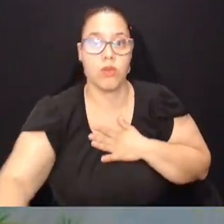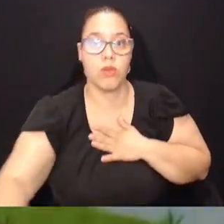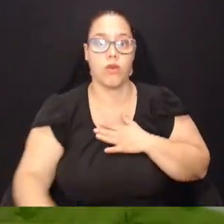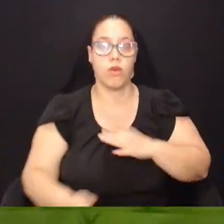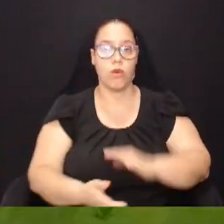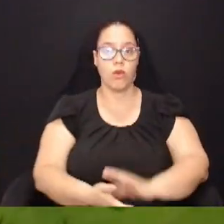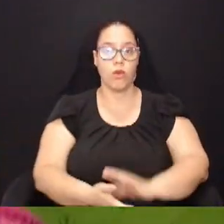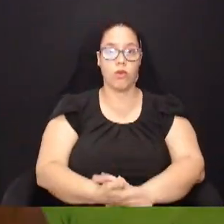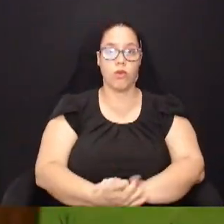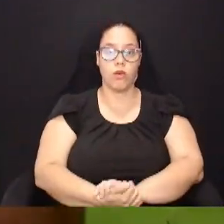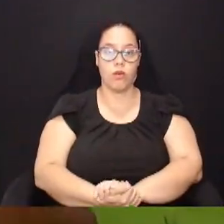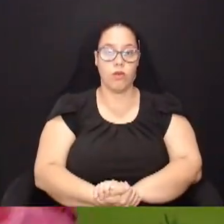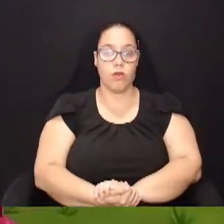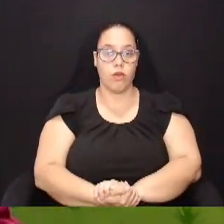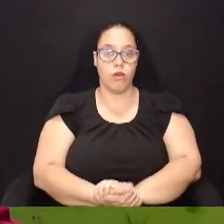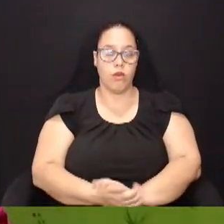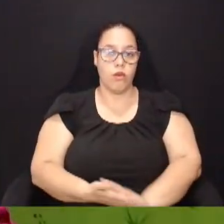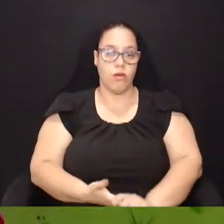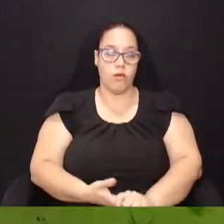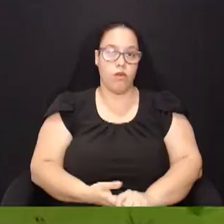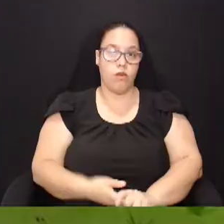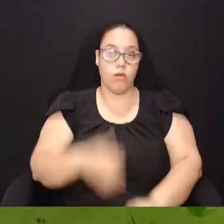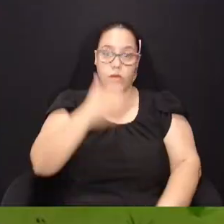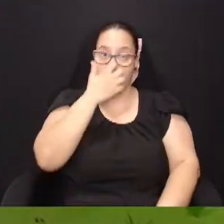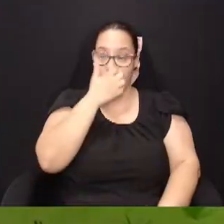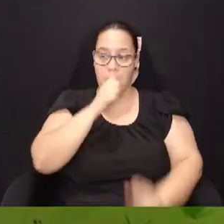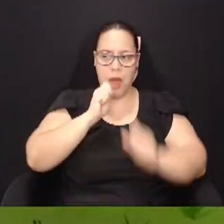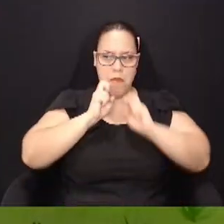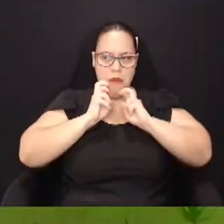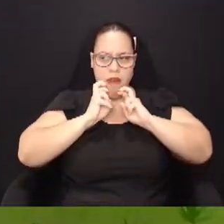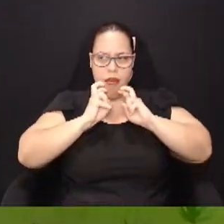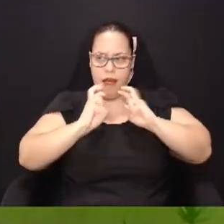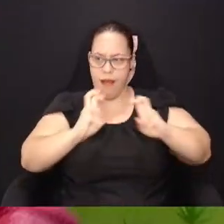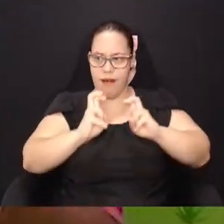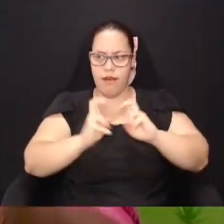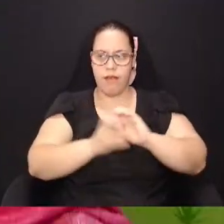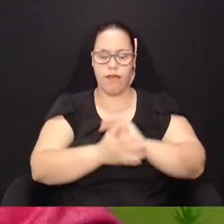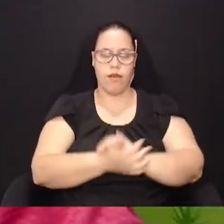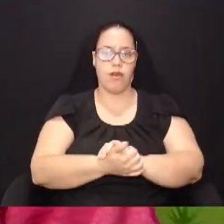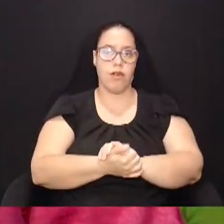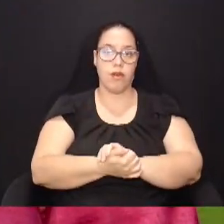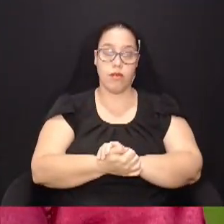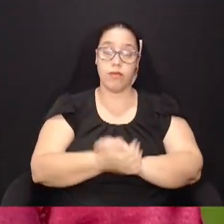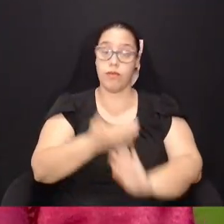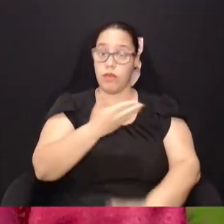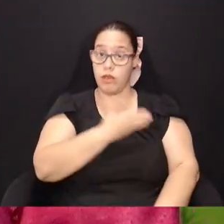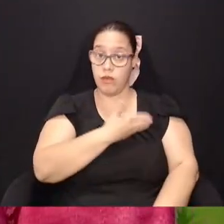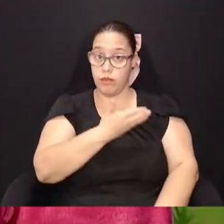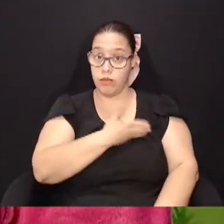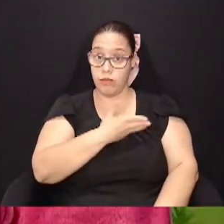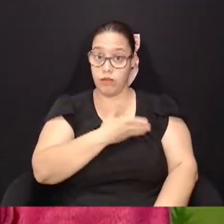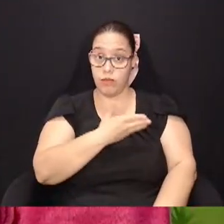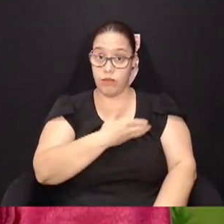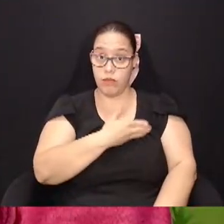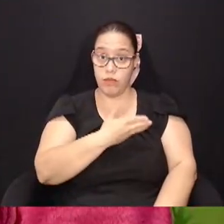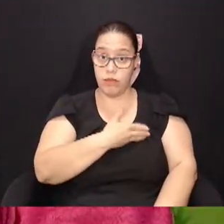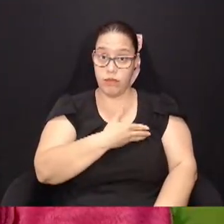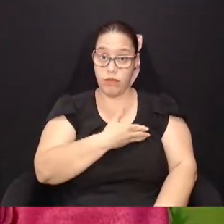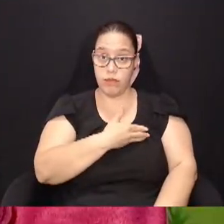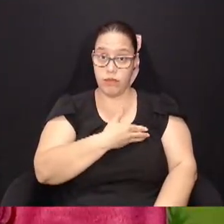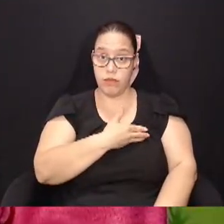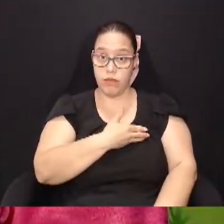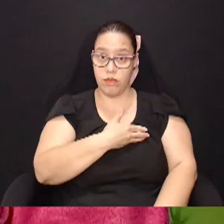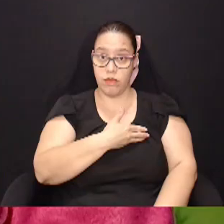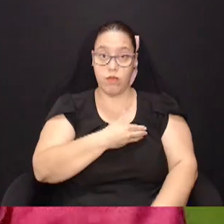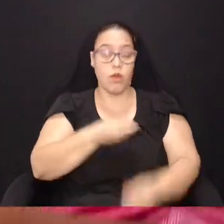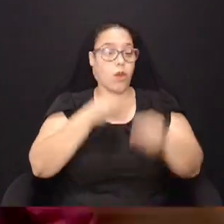uns aboios aí com os berrantes, né? Que tem um colega muito forte. Como faz para